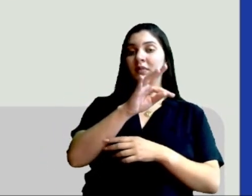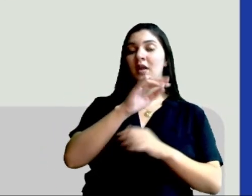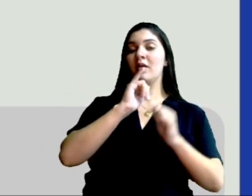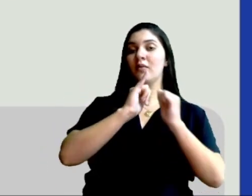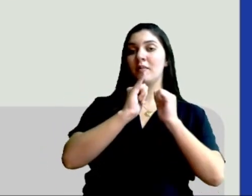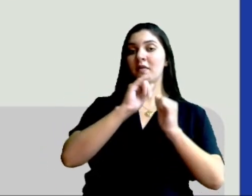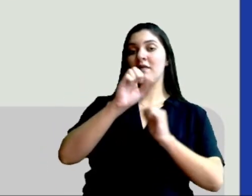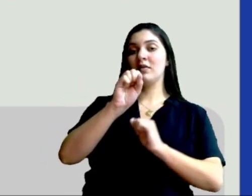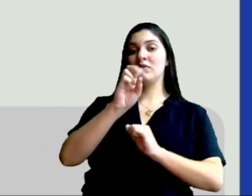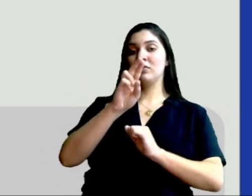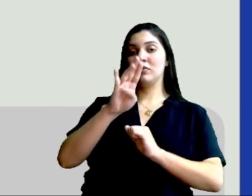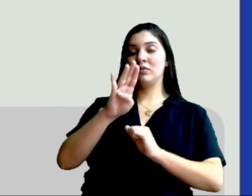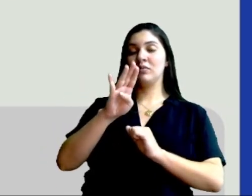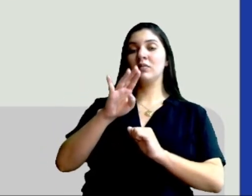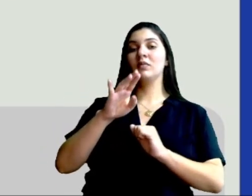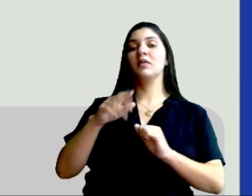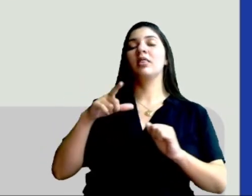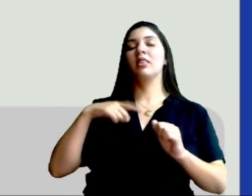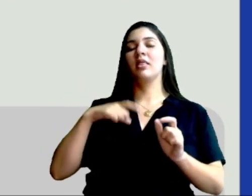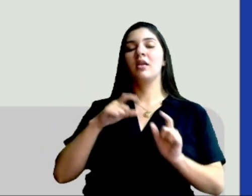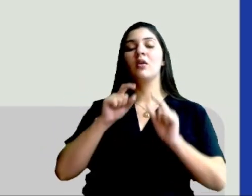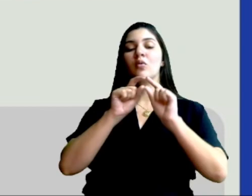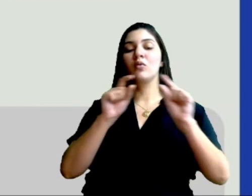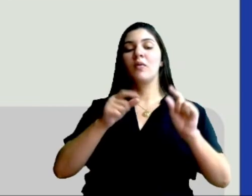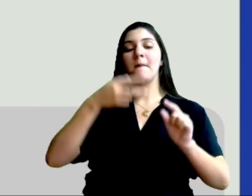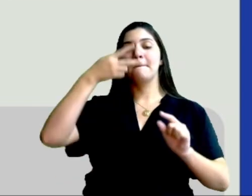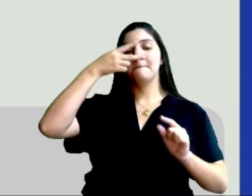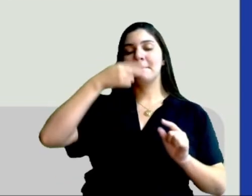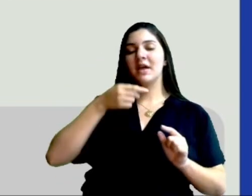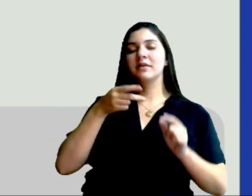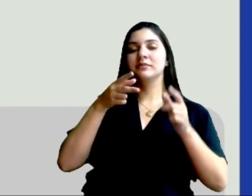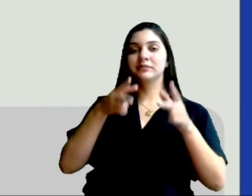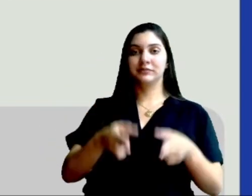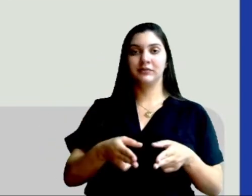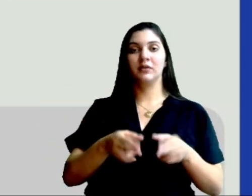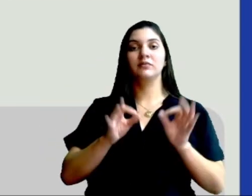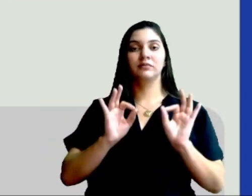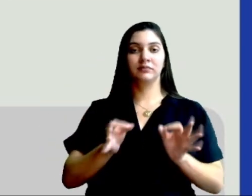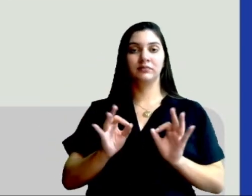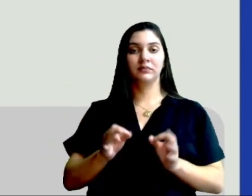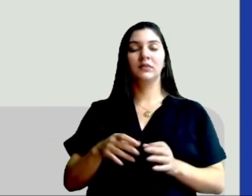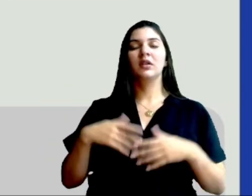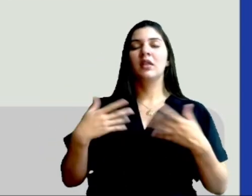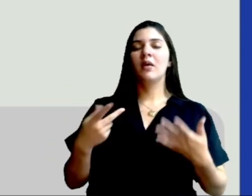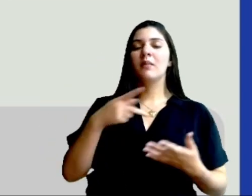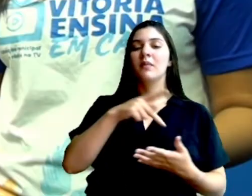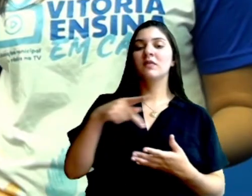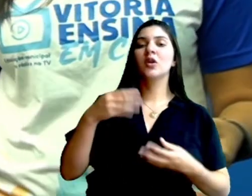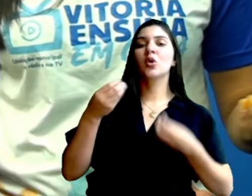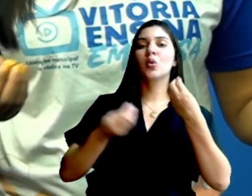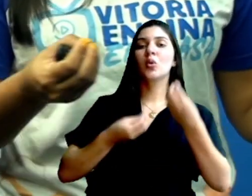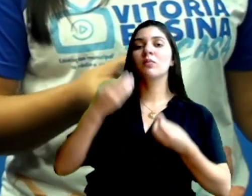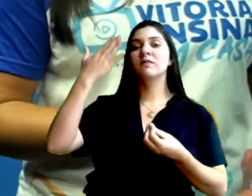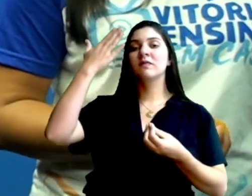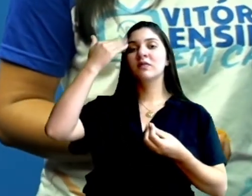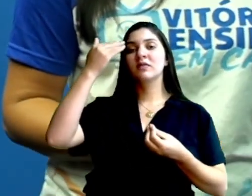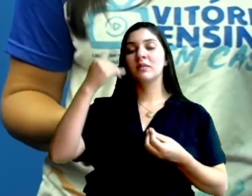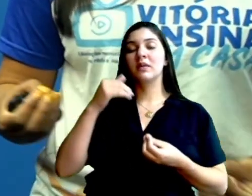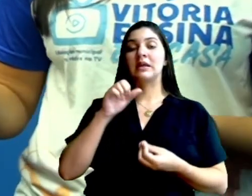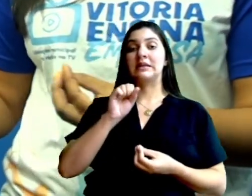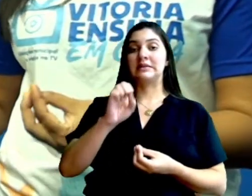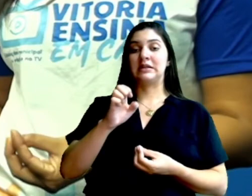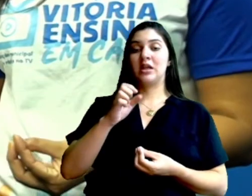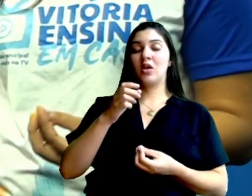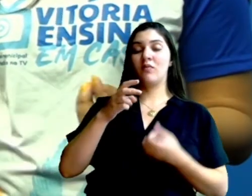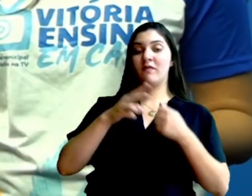subjuntivo, eles se conjugam da mesma forma, certo? Então, professora, como é que eu vou saber se é o verbo ser